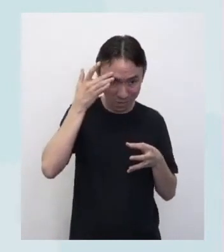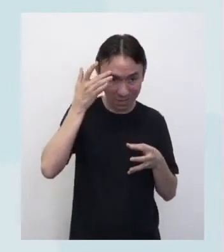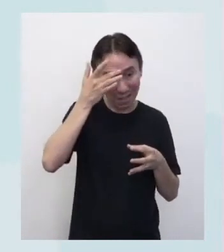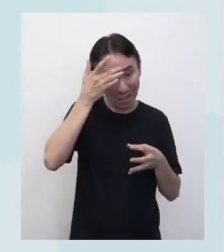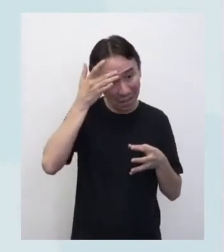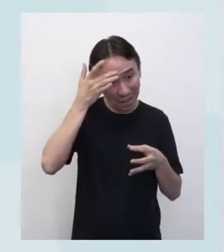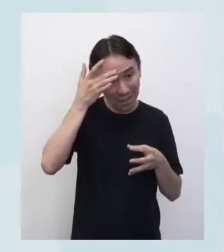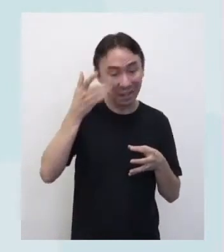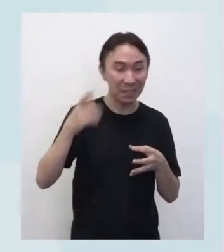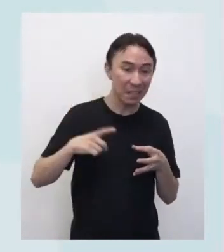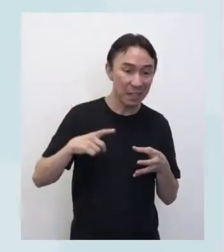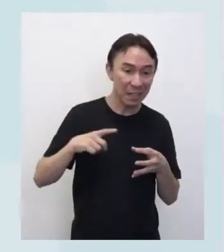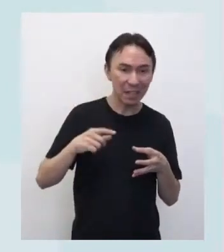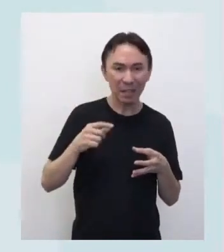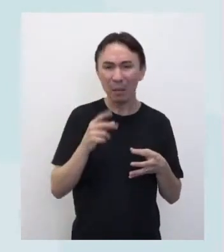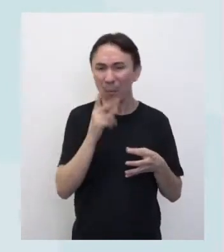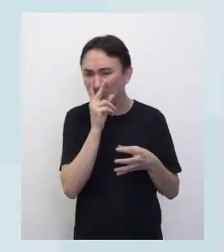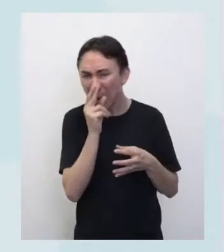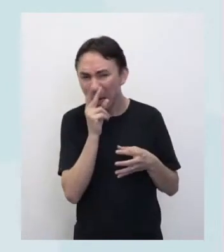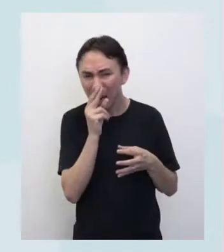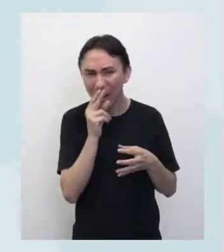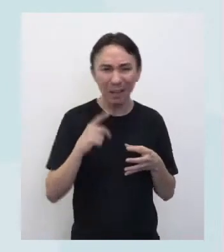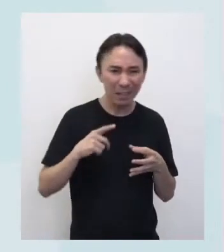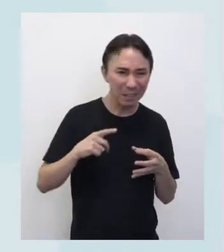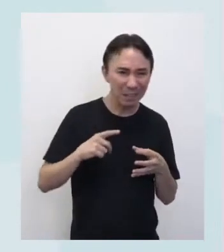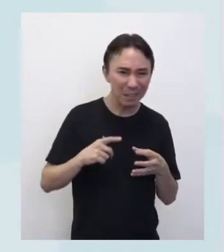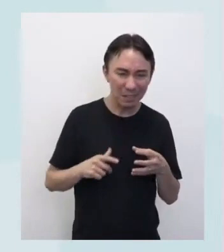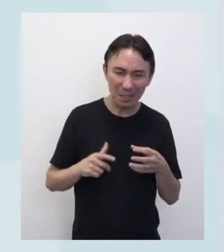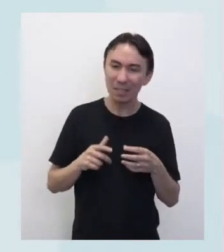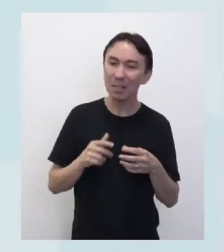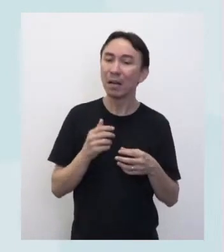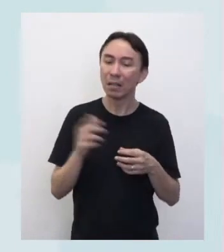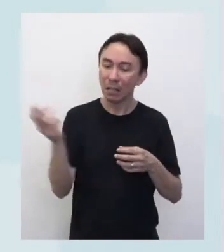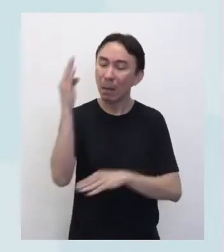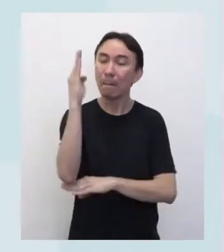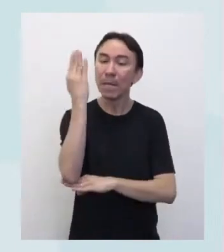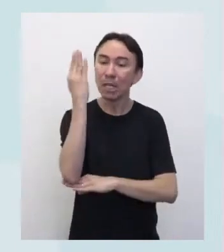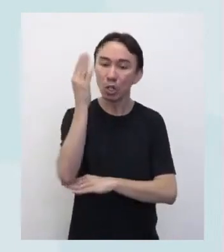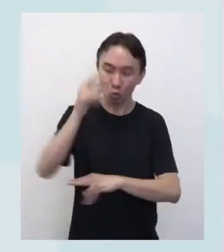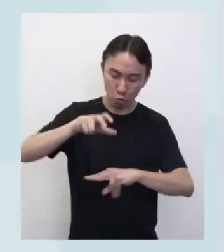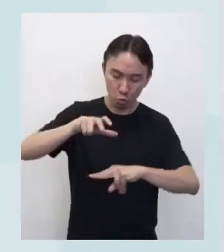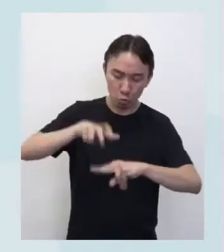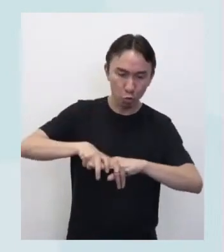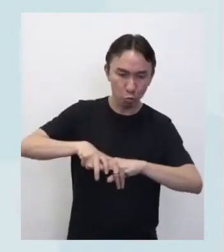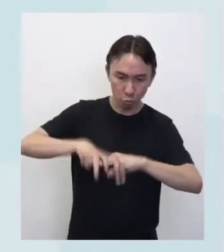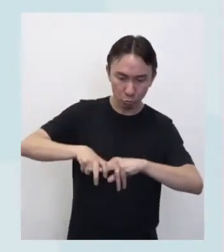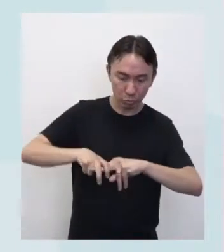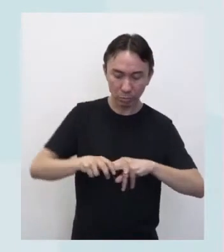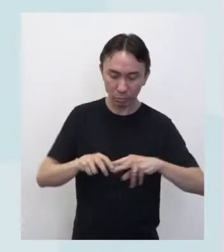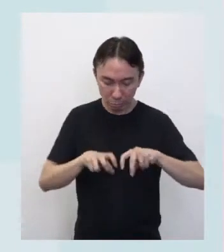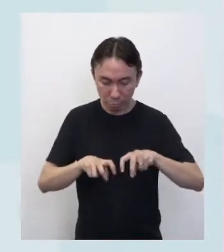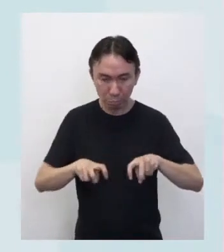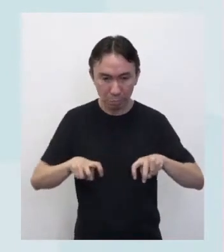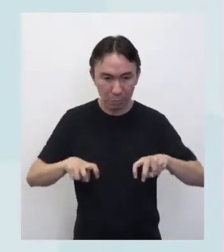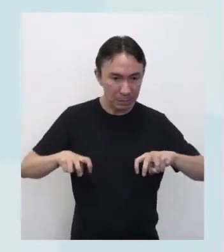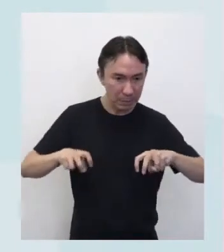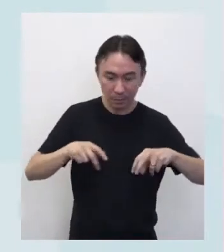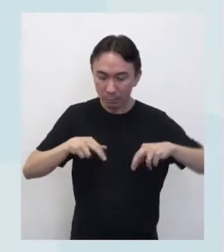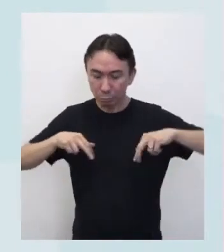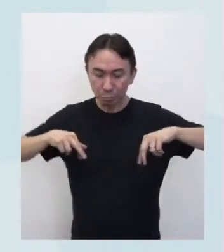está em torno de alguns bancos de madeira. E em cima desses banquinhos de madeira, nós temos